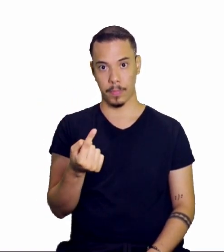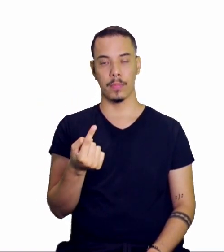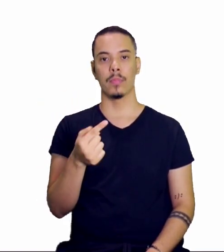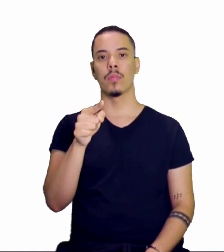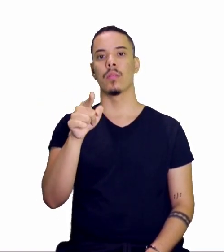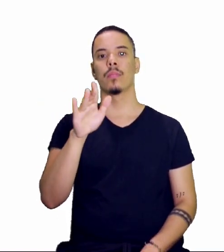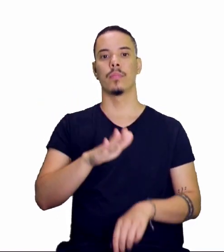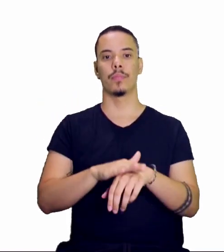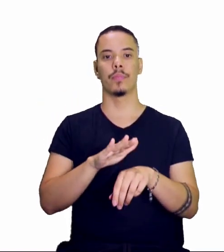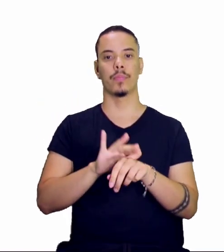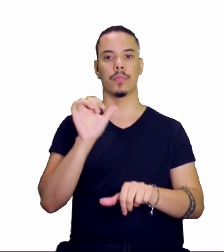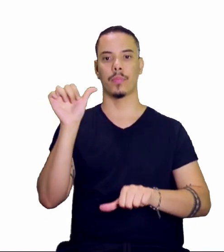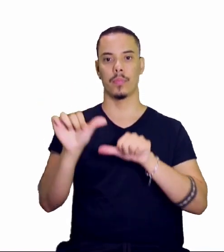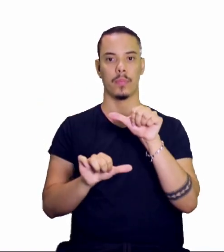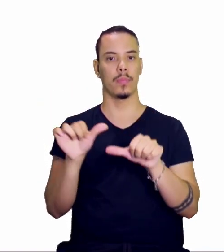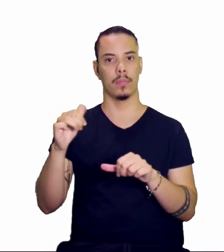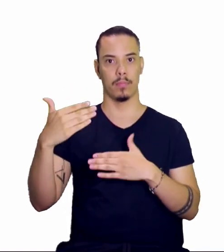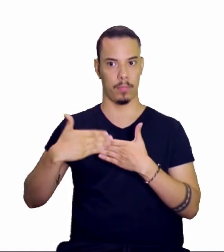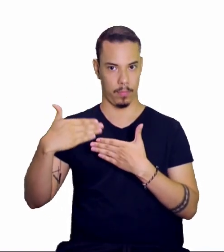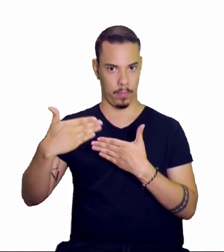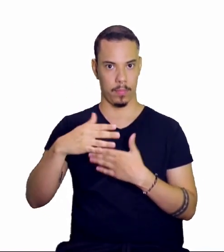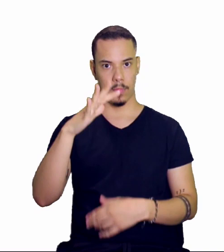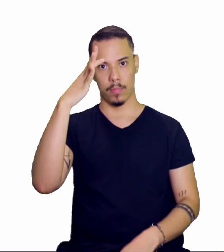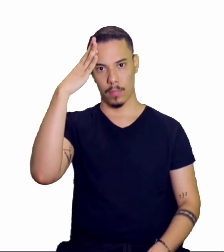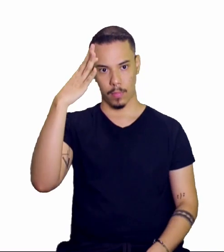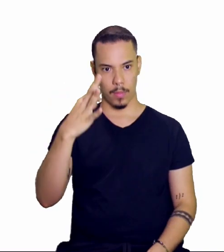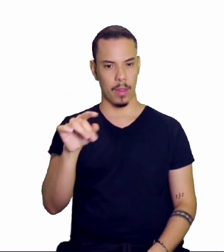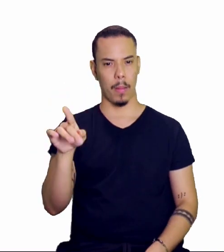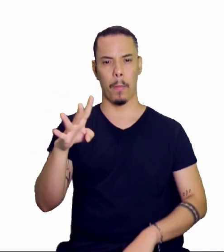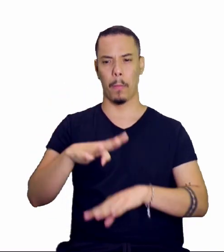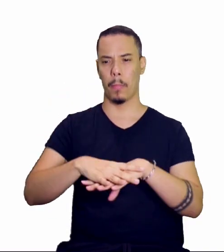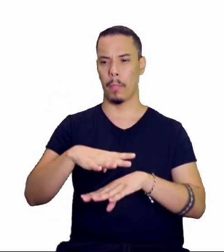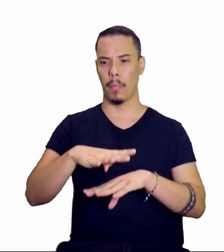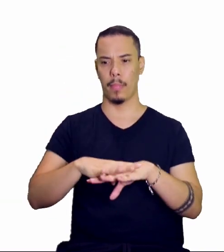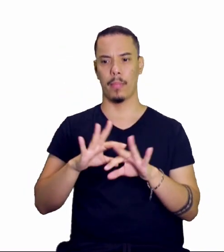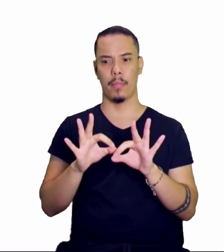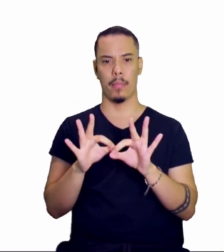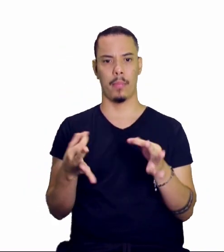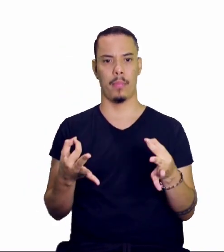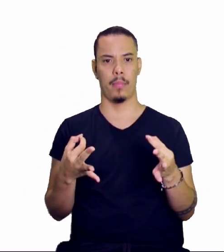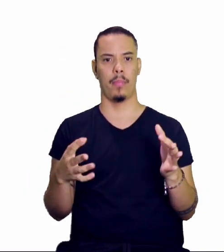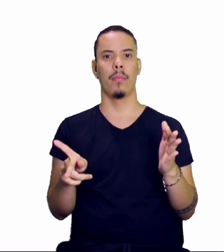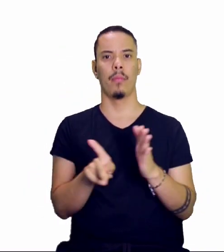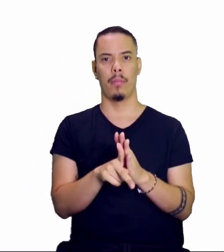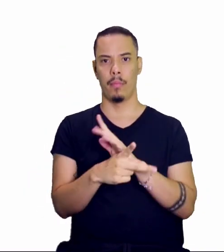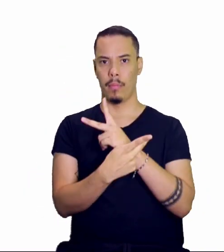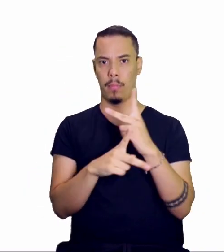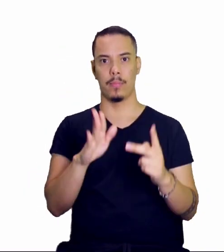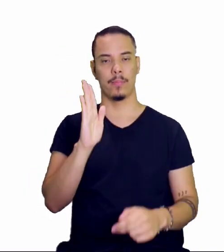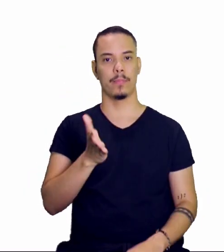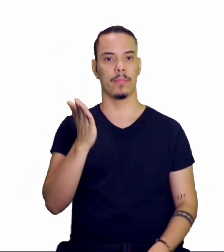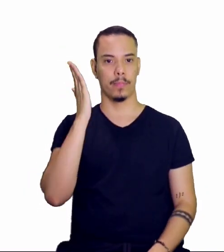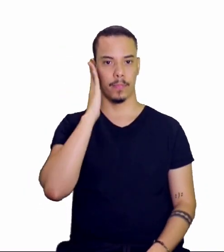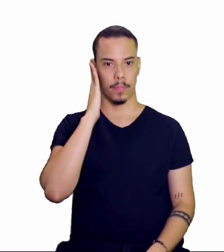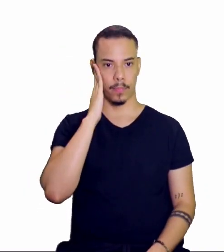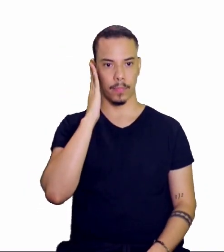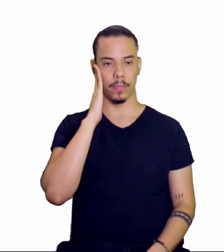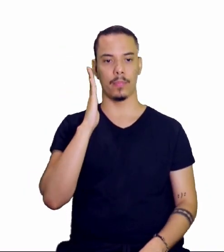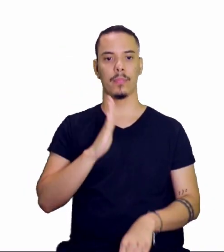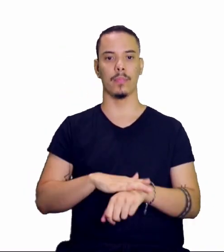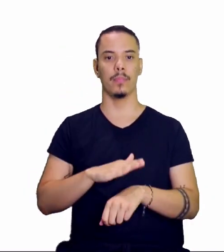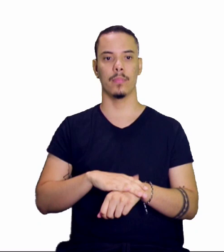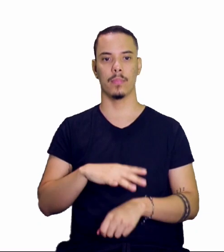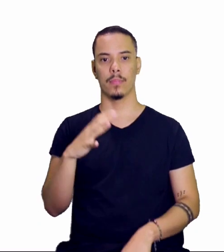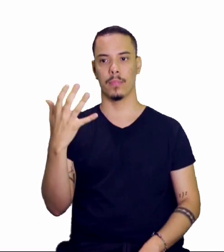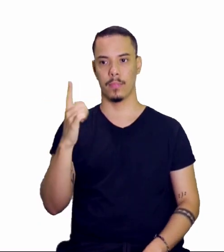você quer transformar. Isso nós vamos ver mais para frente, né? Então... Isso é coisa de matemática, essa parte de matemática eles sabem, né? Isso. Olha só, pro tempo não